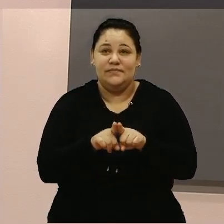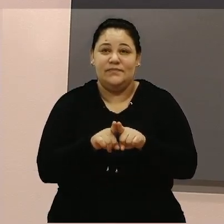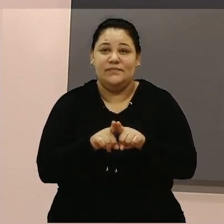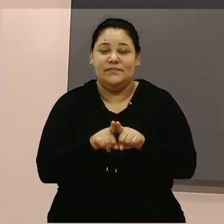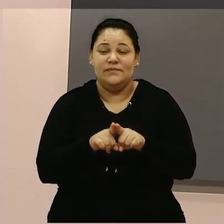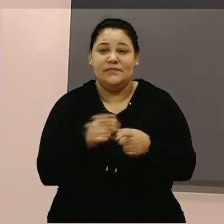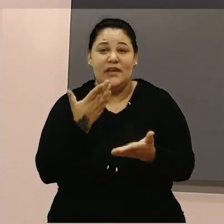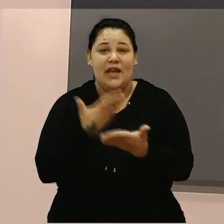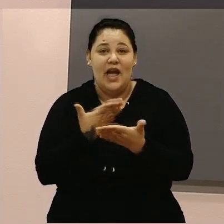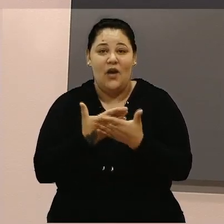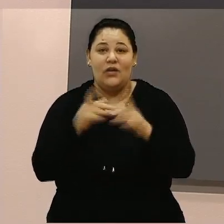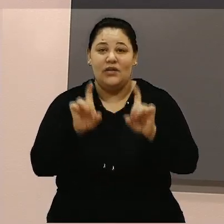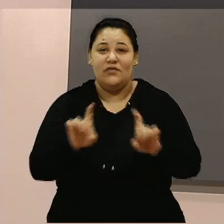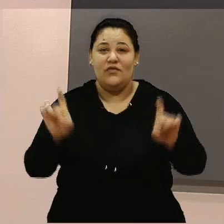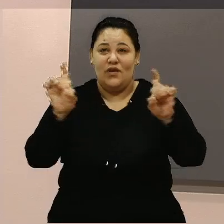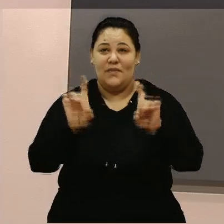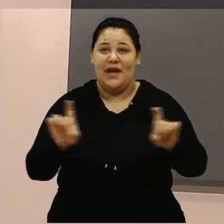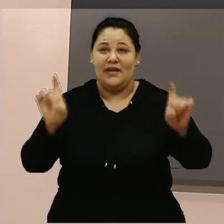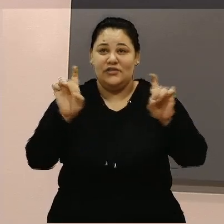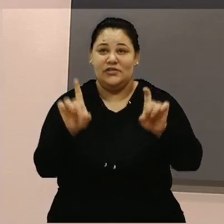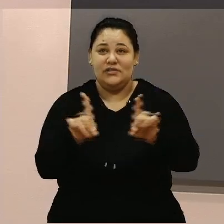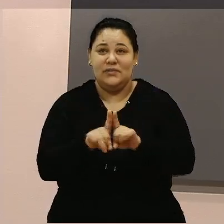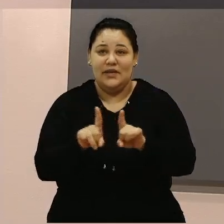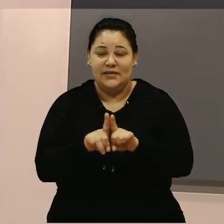aulas de informática.